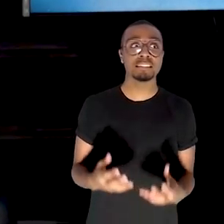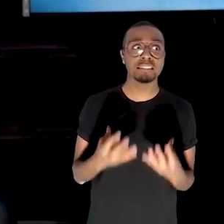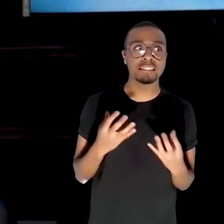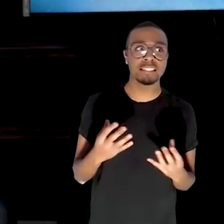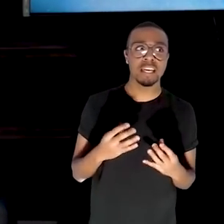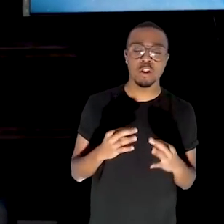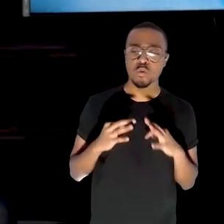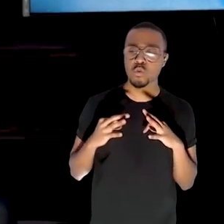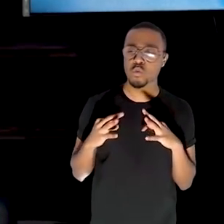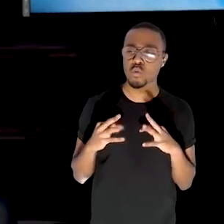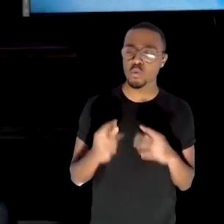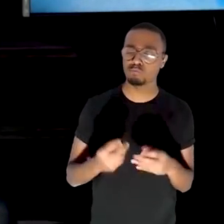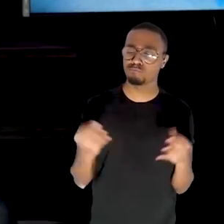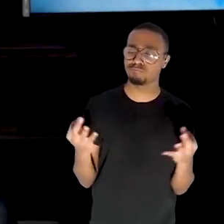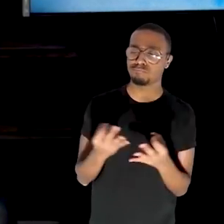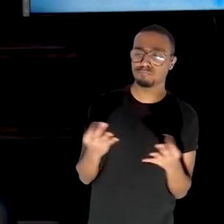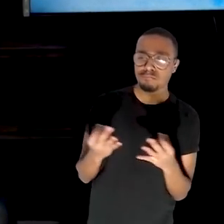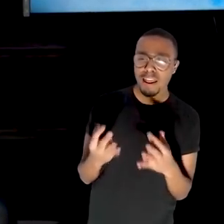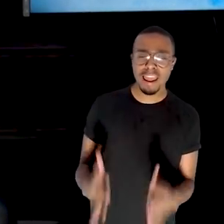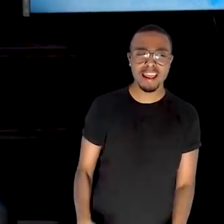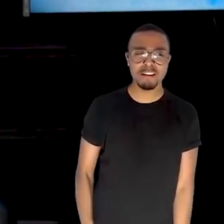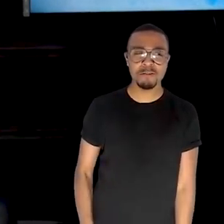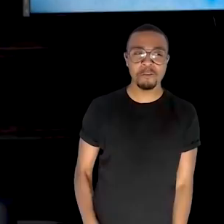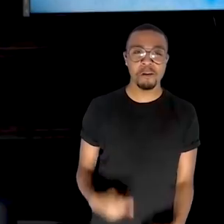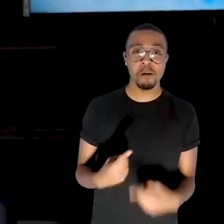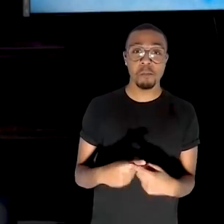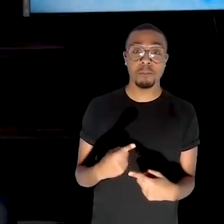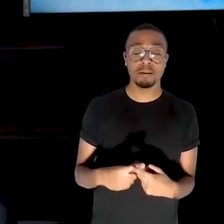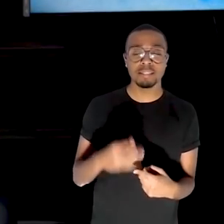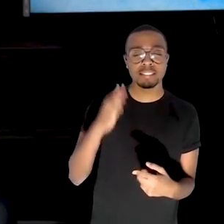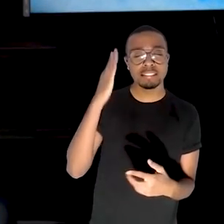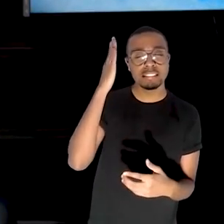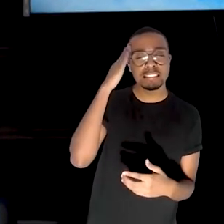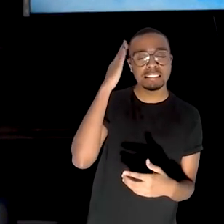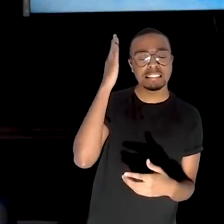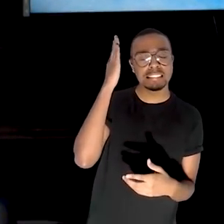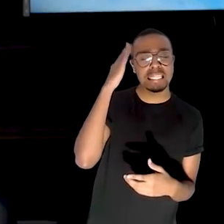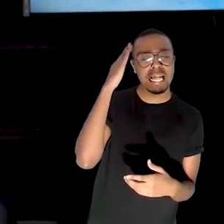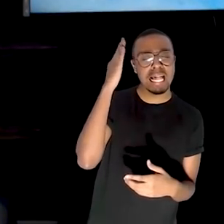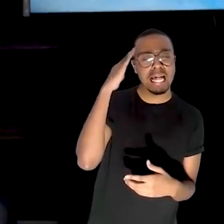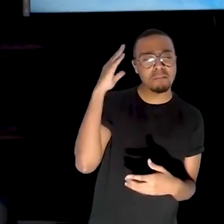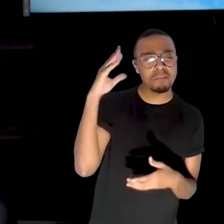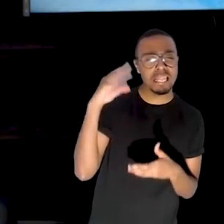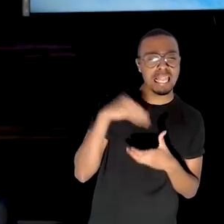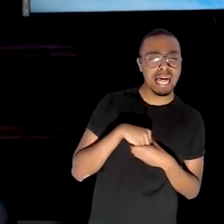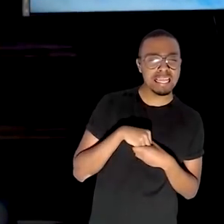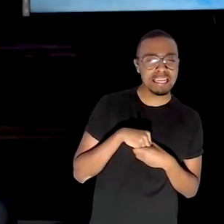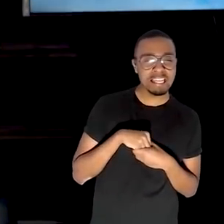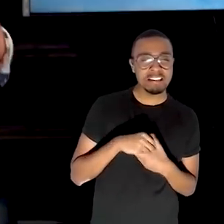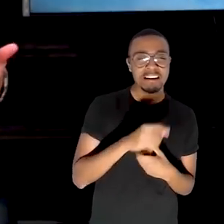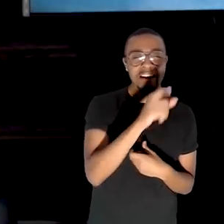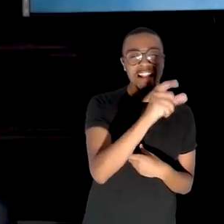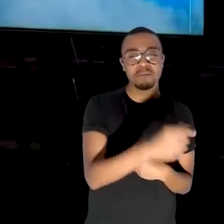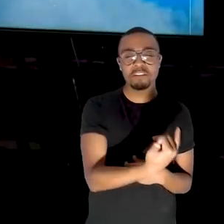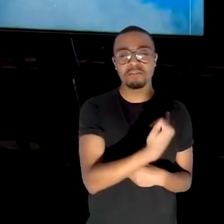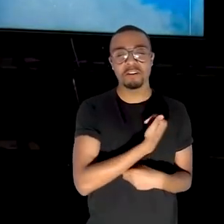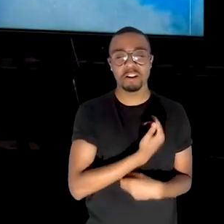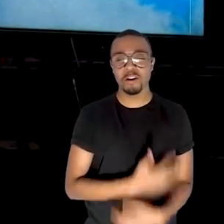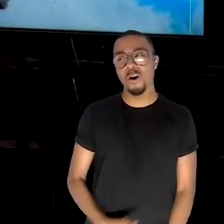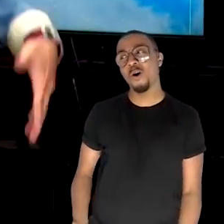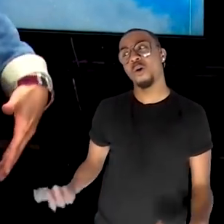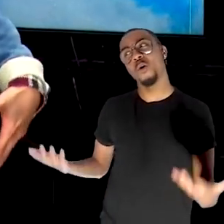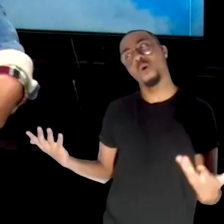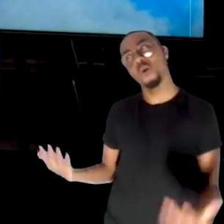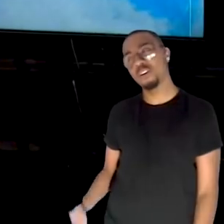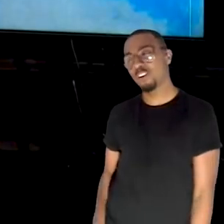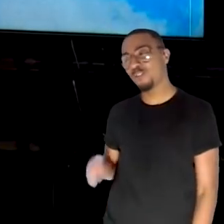performance, porque a gente sabe que no fundo da alma é bom que as pessoas reconheçam nosso valor,